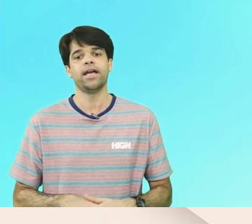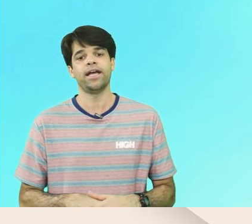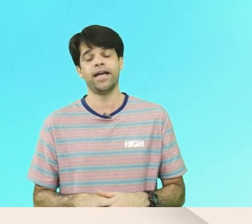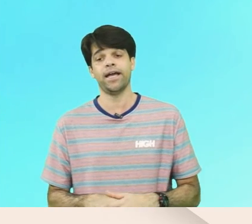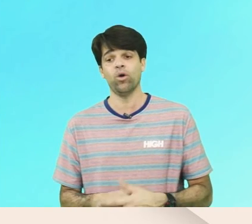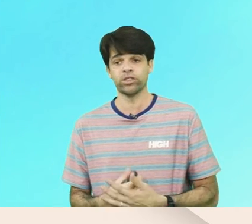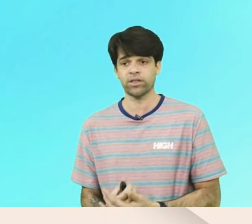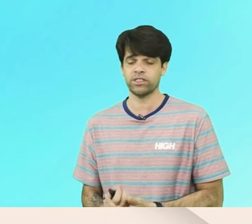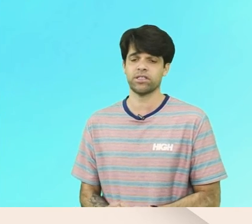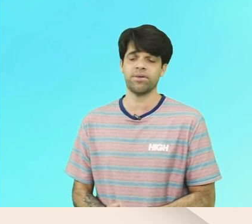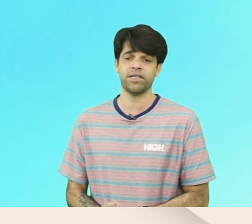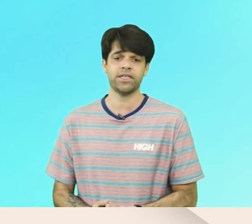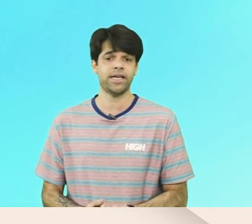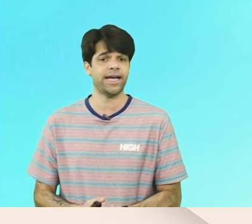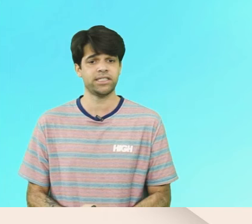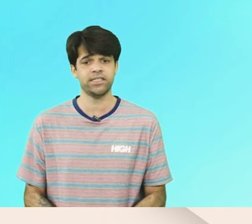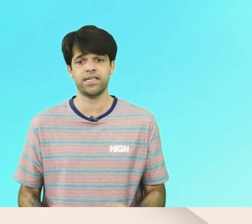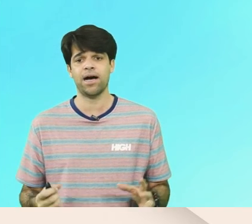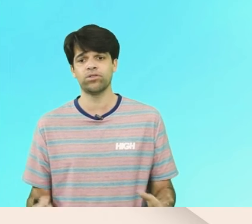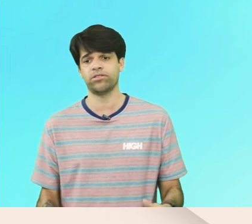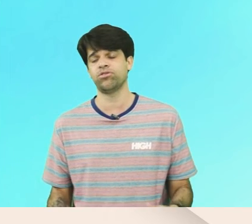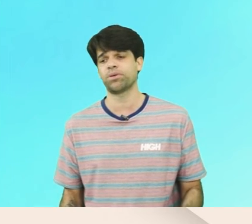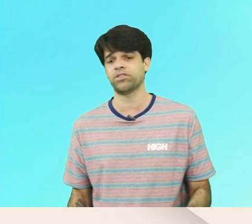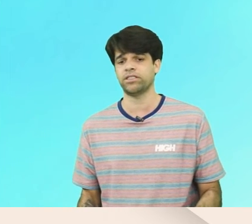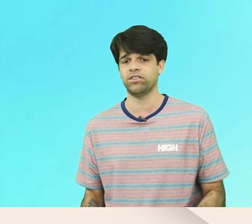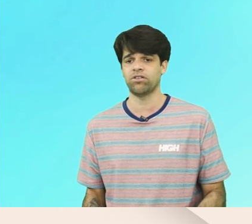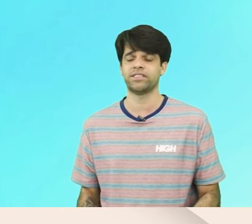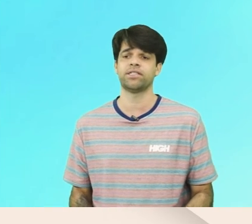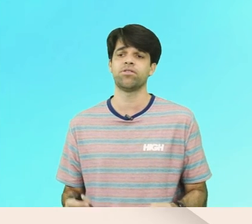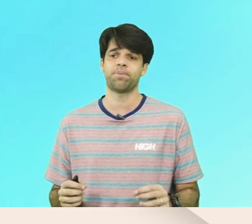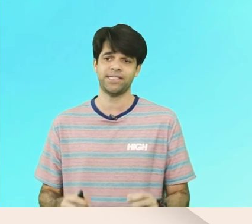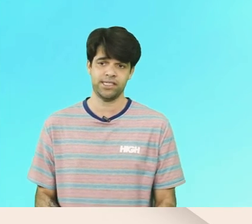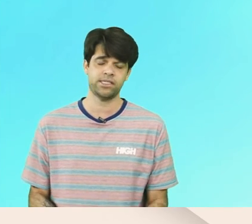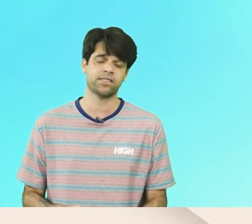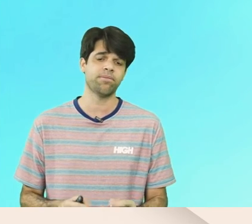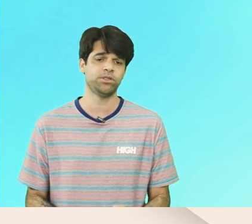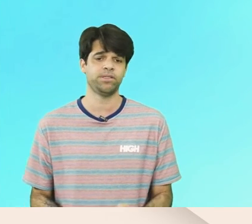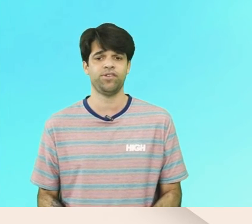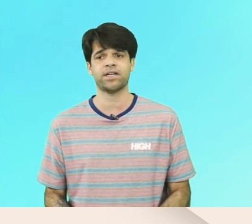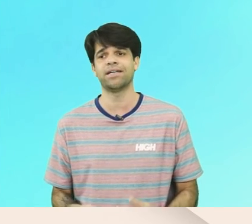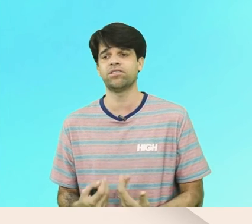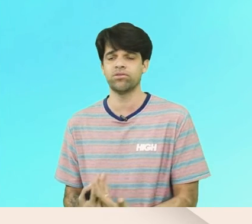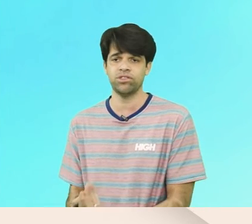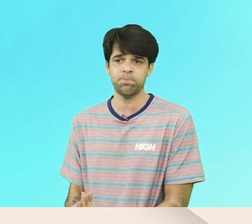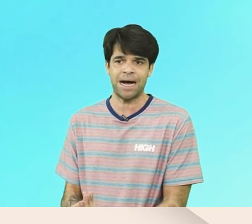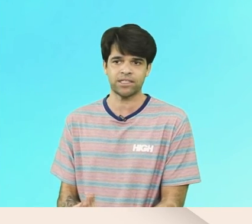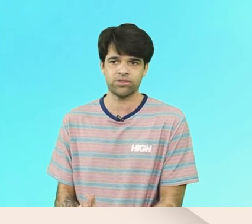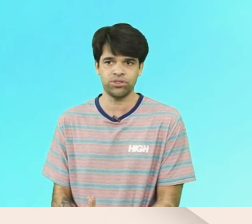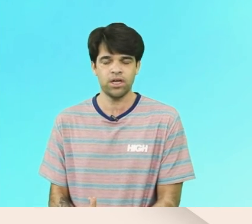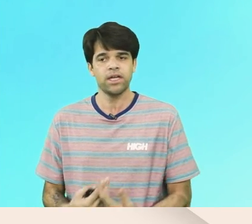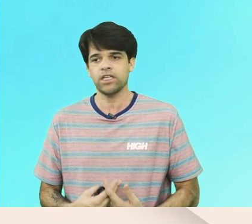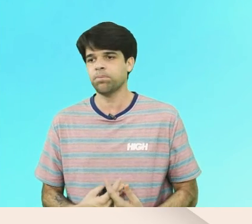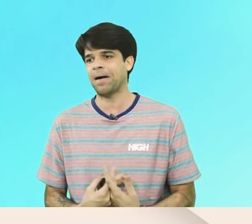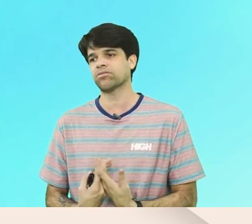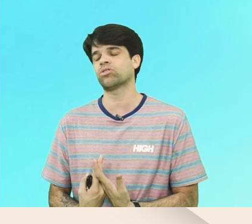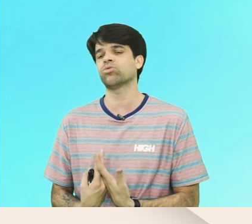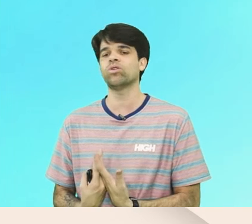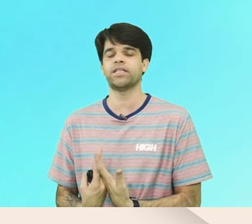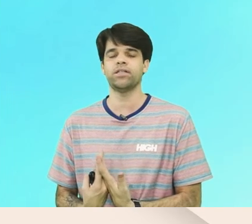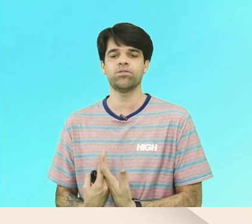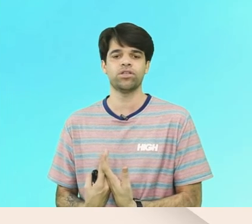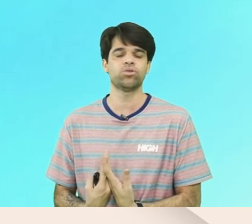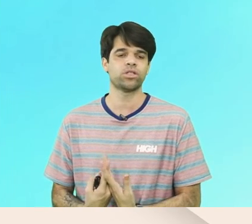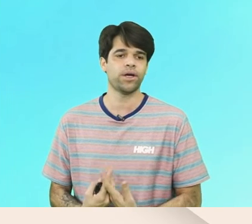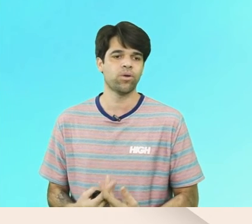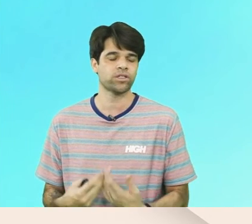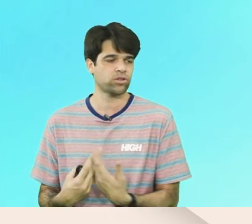entregável. Outra coisa também que é essencial dentro de um projeto de inovação e precisa estar bem especificado são os impactos. Impacto é